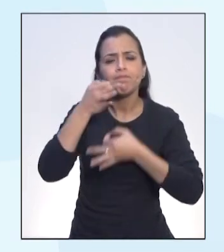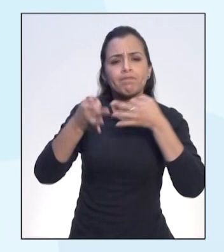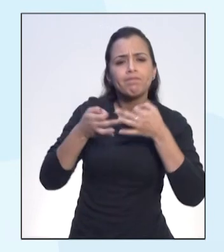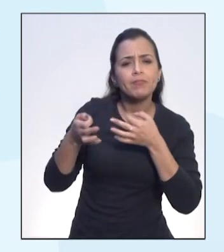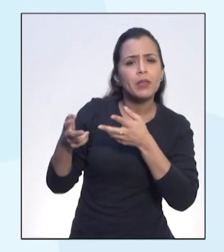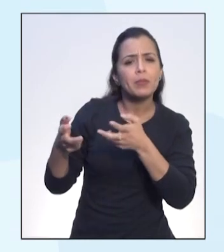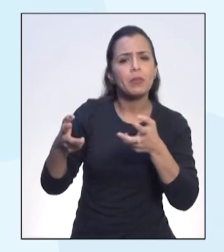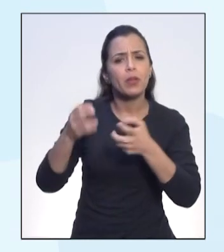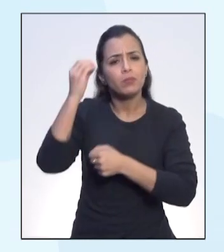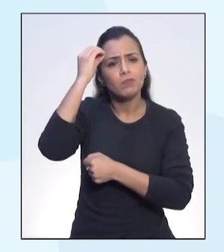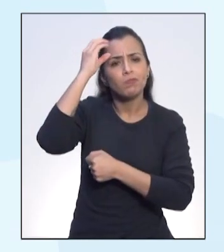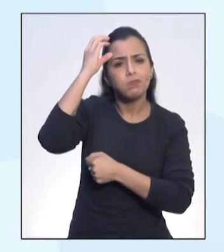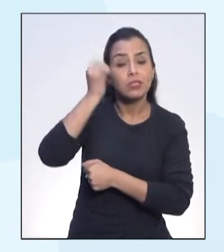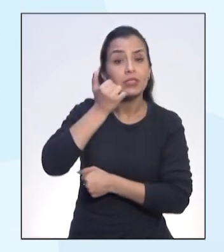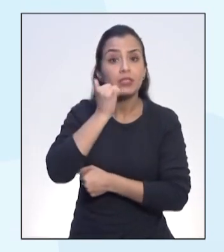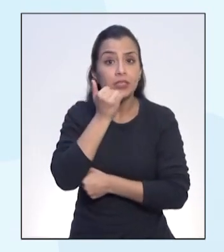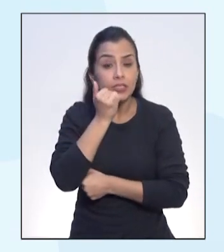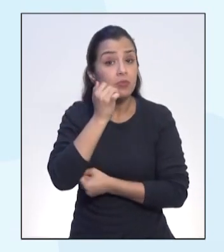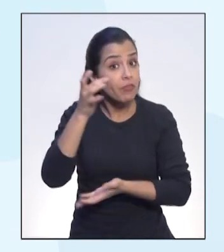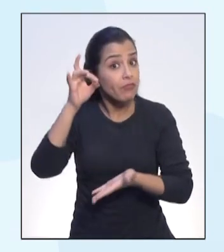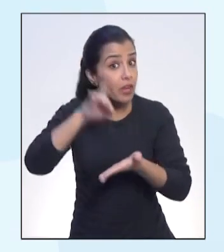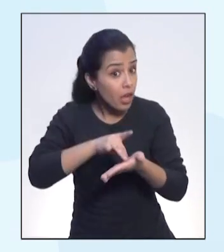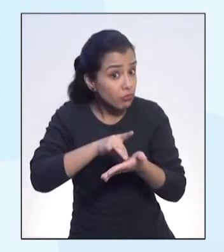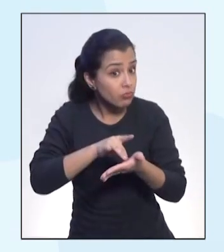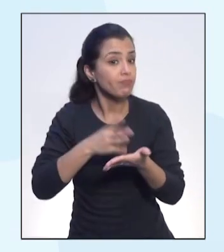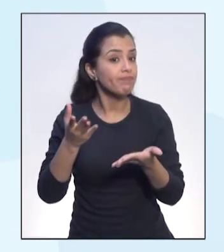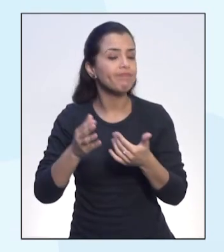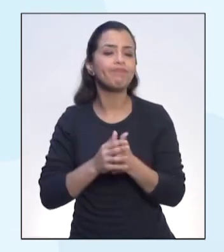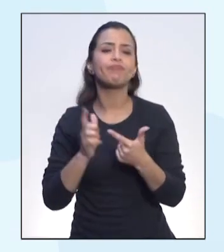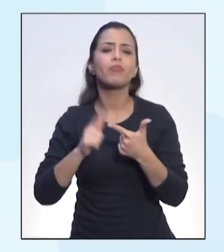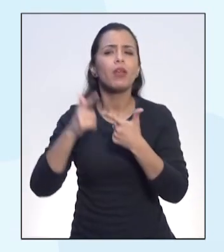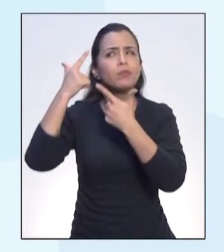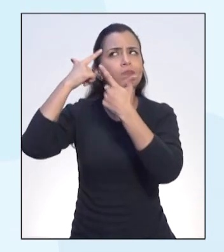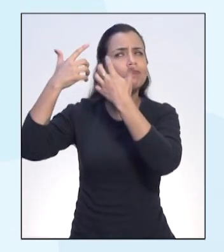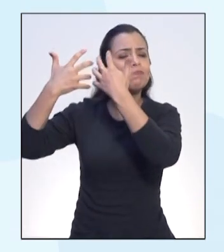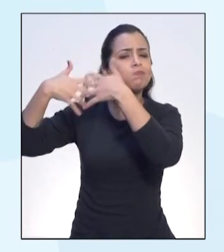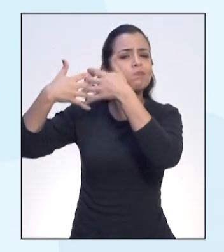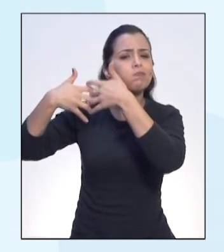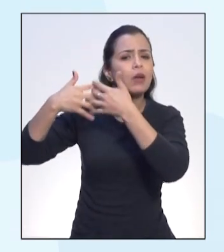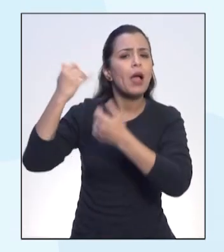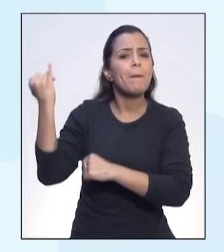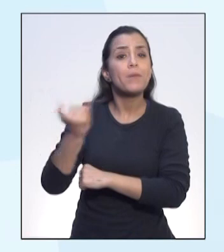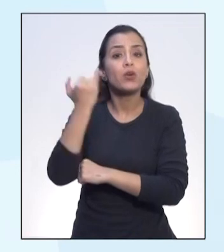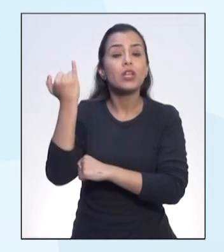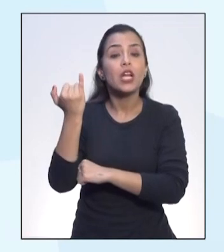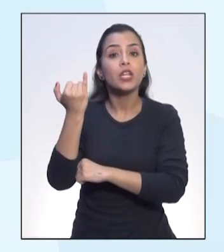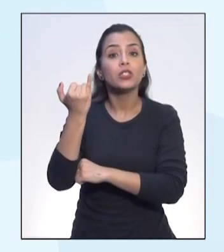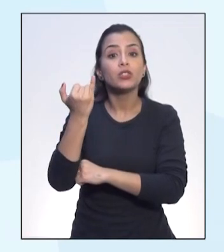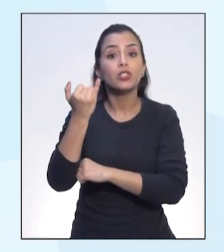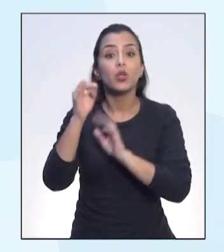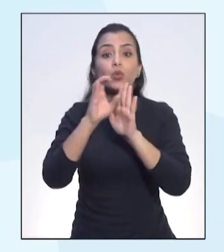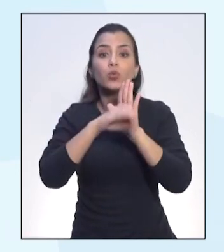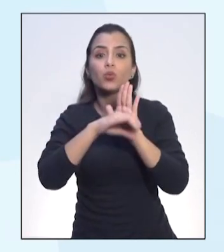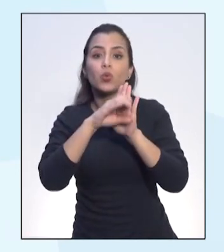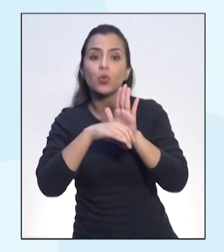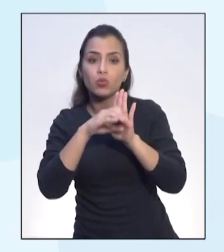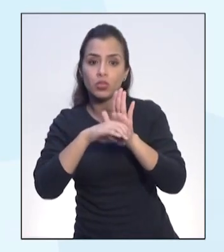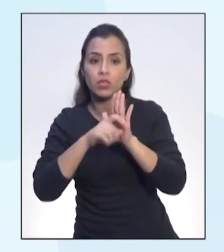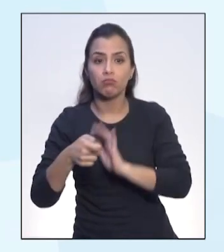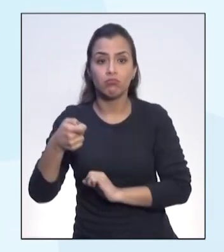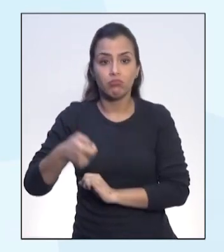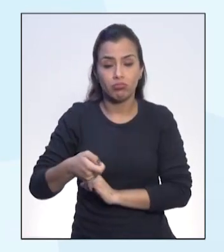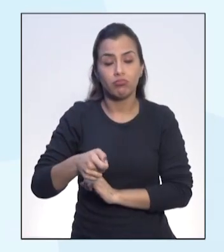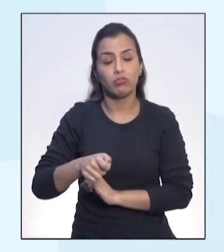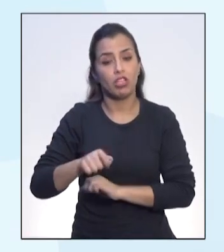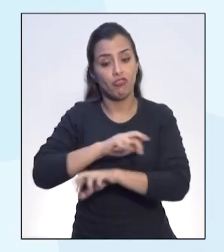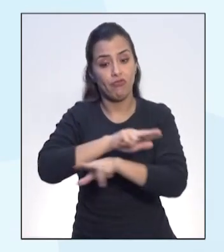de conhecimento científico como verdade absoluta, refletir sobre a importância do conceito de alteridade para a análise de